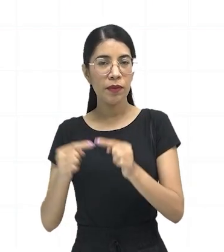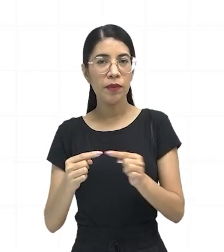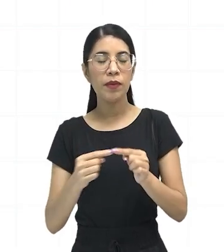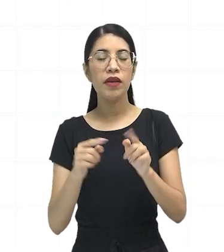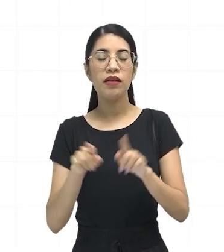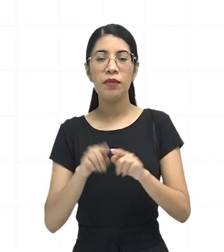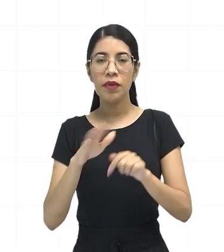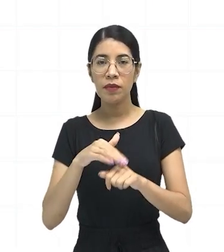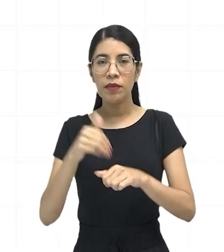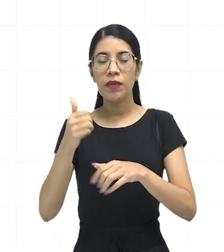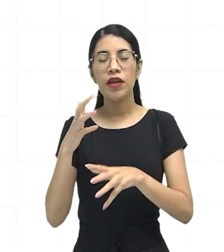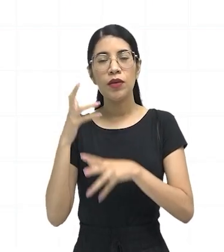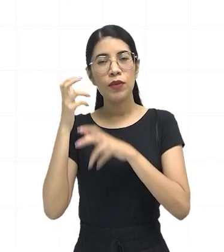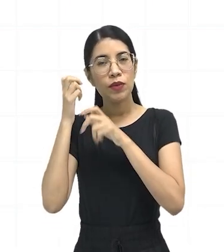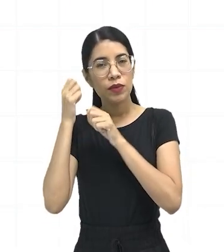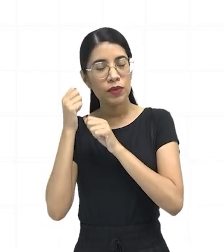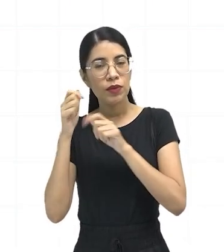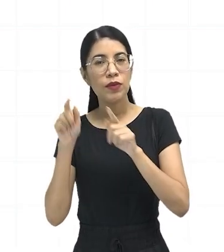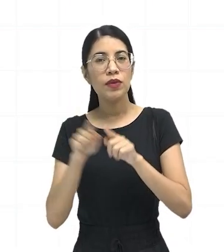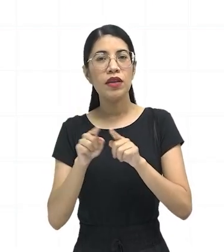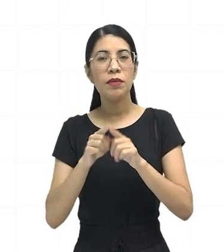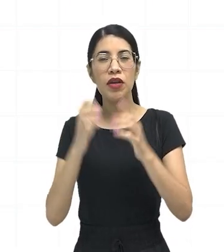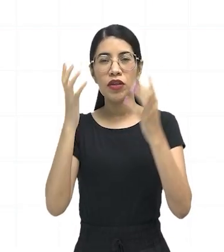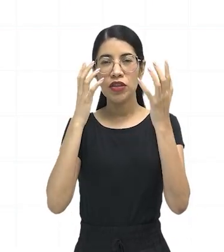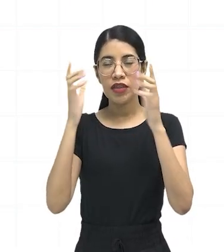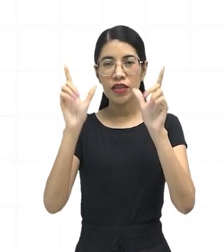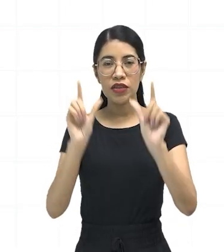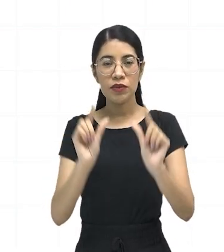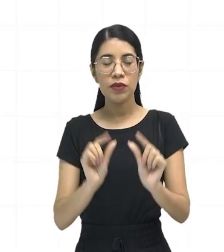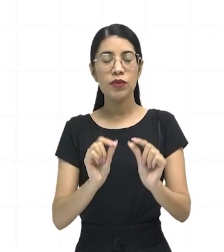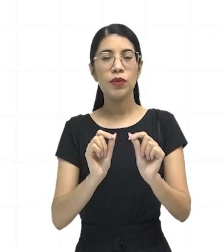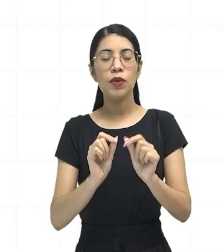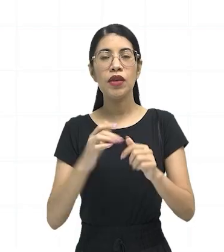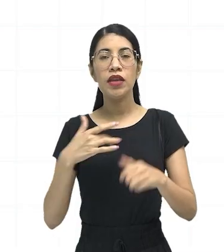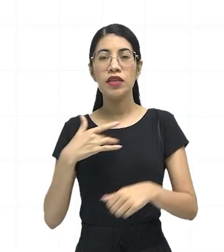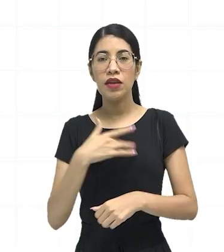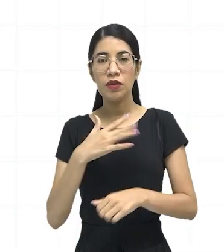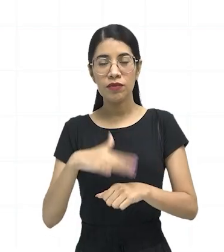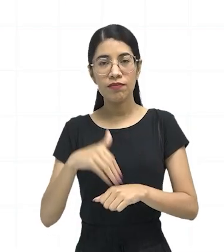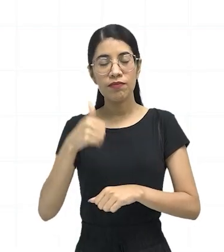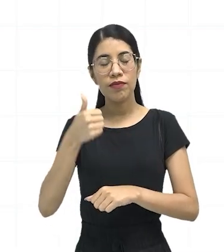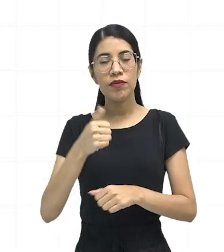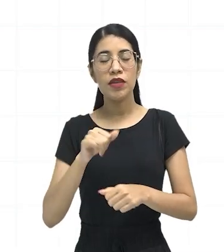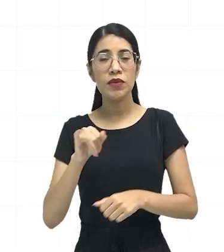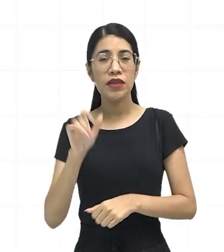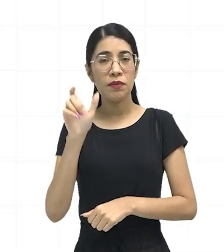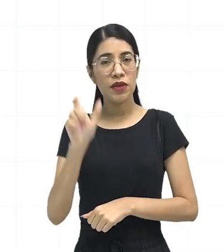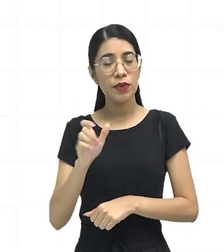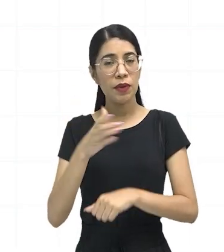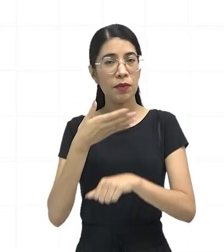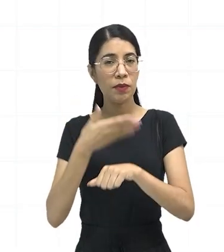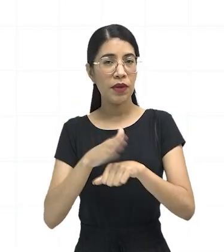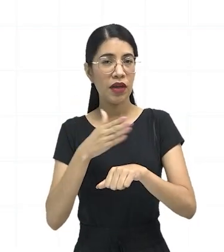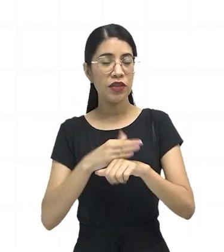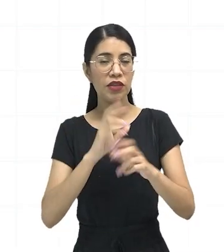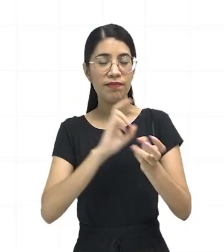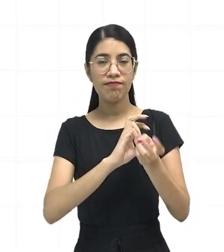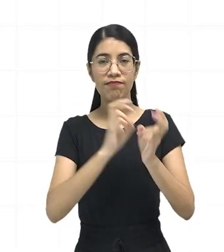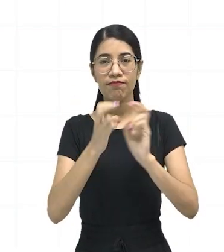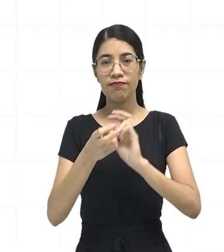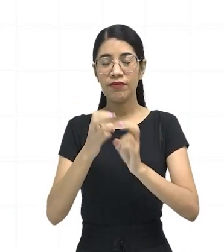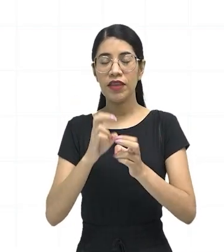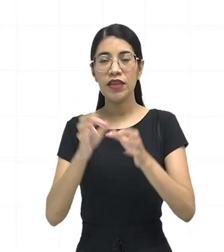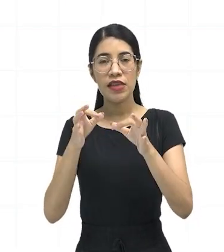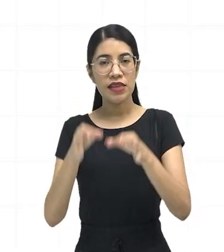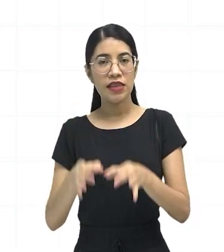o sono, tira o estresse e promove o bem-estar. Muito bem, então quem pratica aí capoeira,